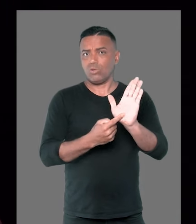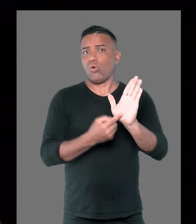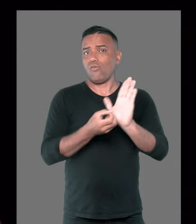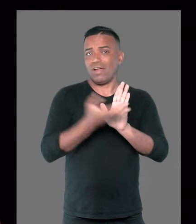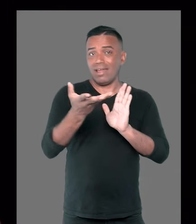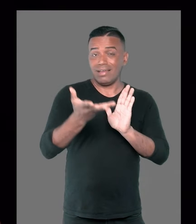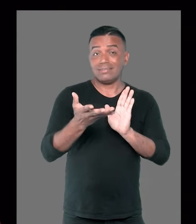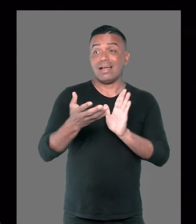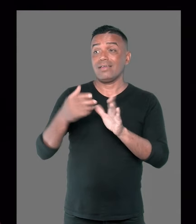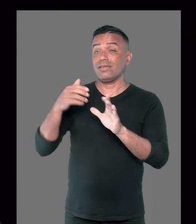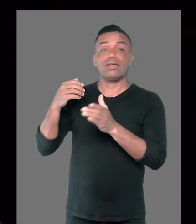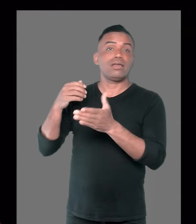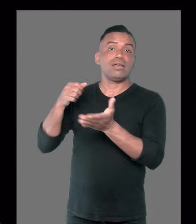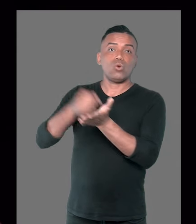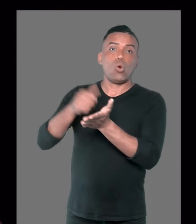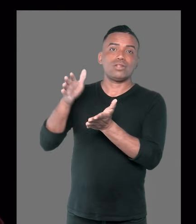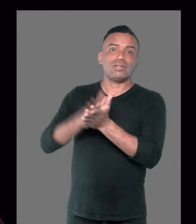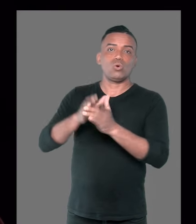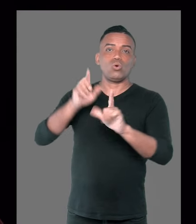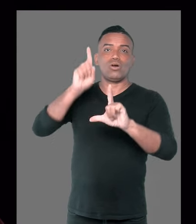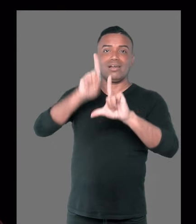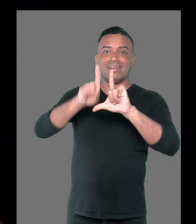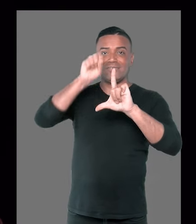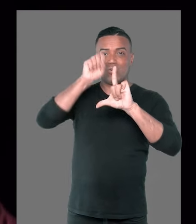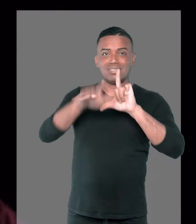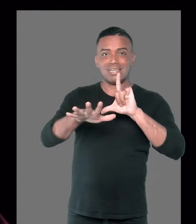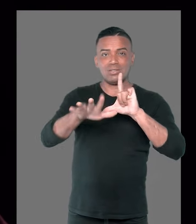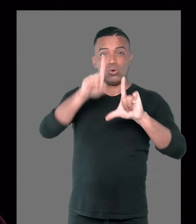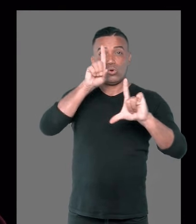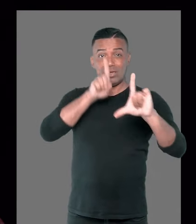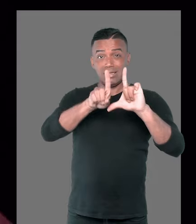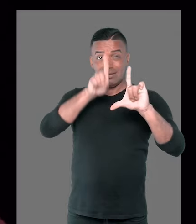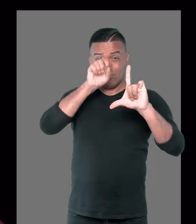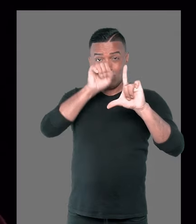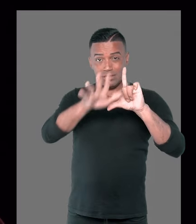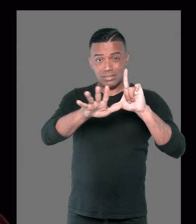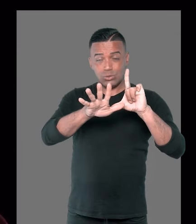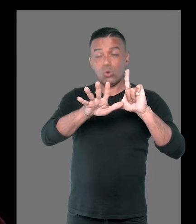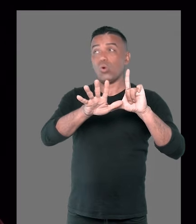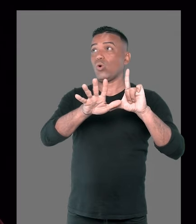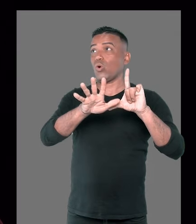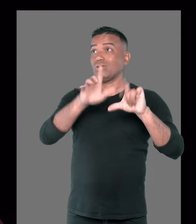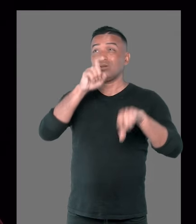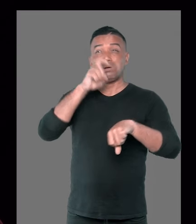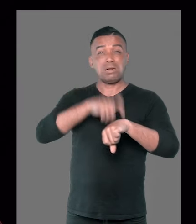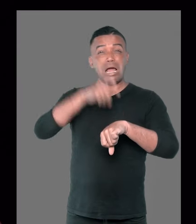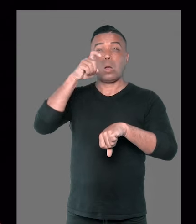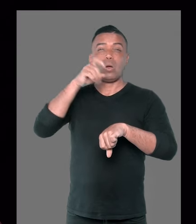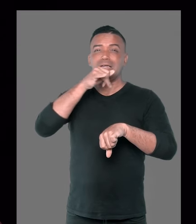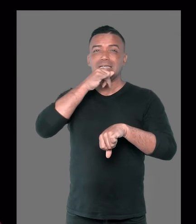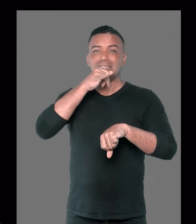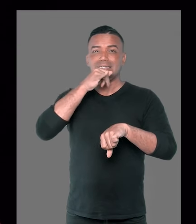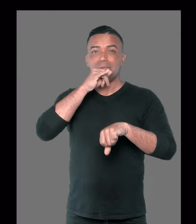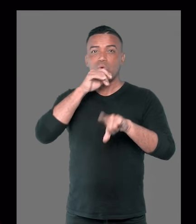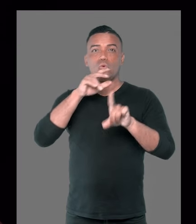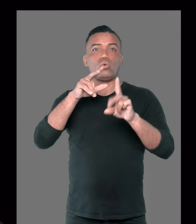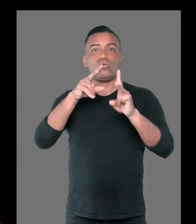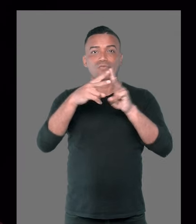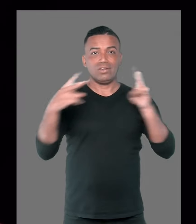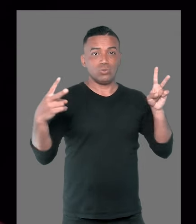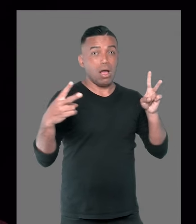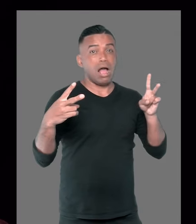contratou um influenciador que faz outra e esse influenciador na hora que ele literalmente futebolistico do ponto de vista virtual